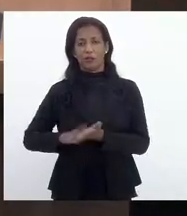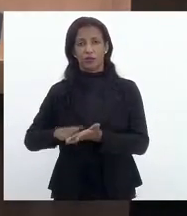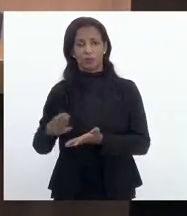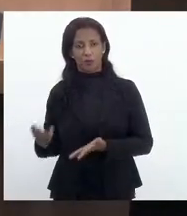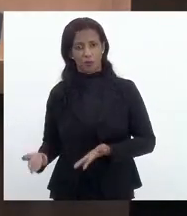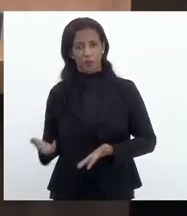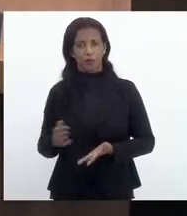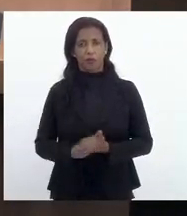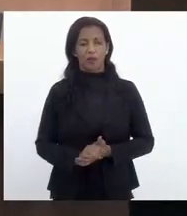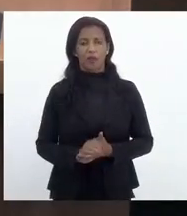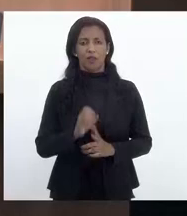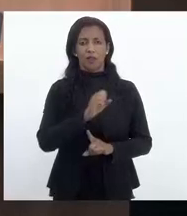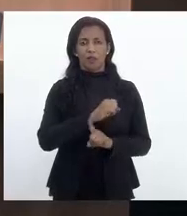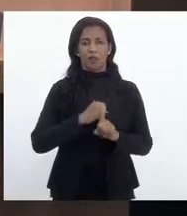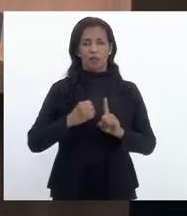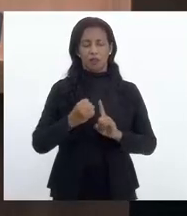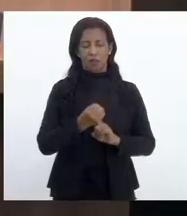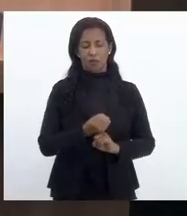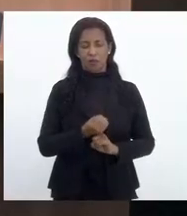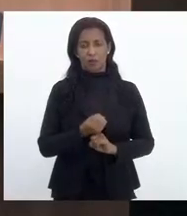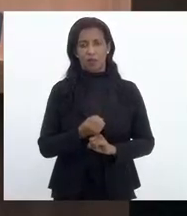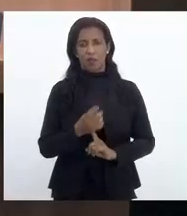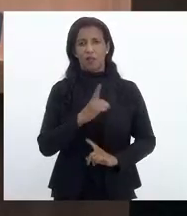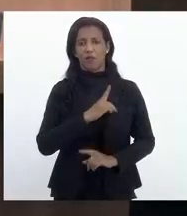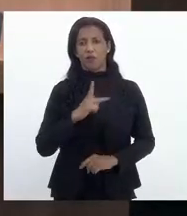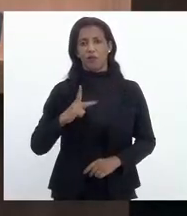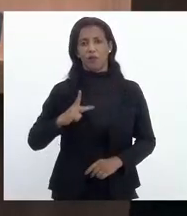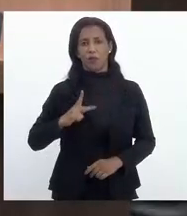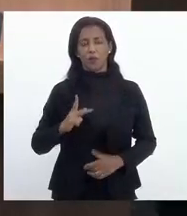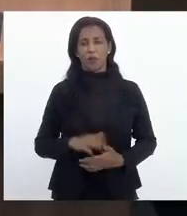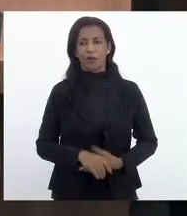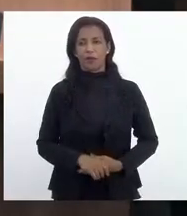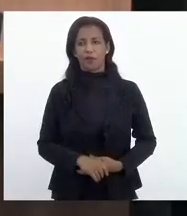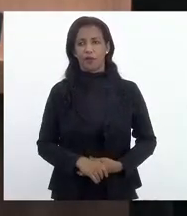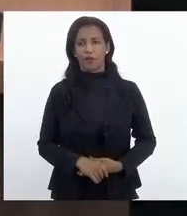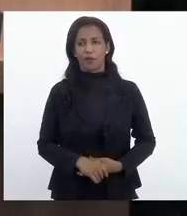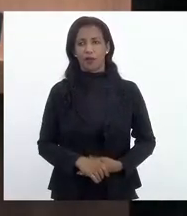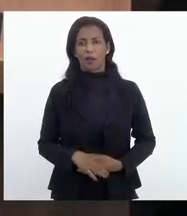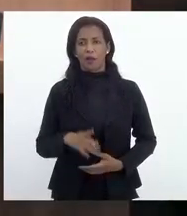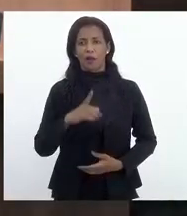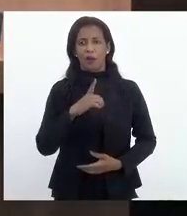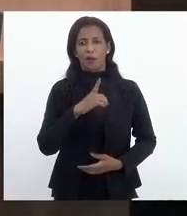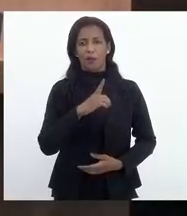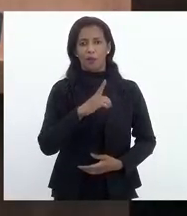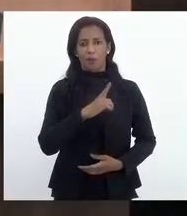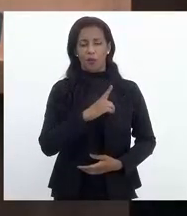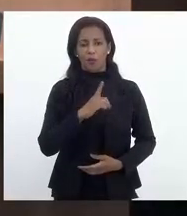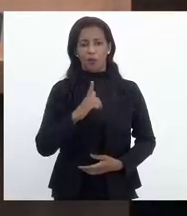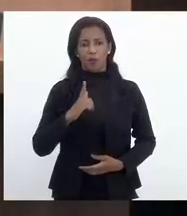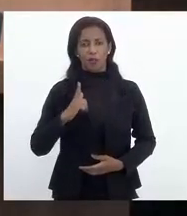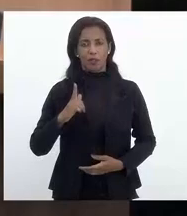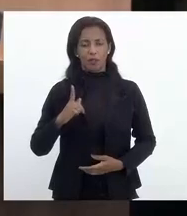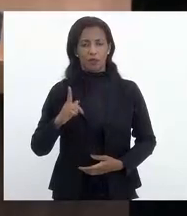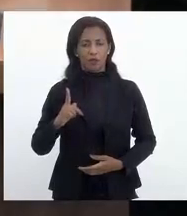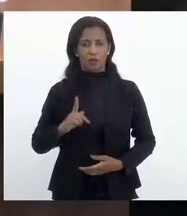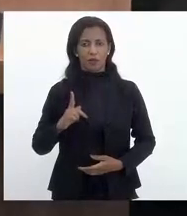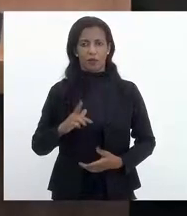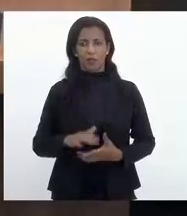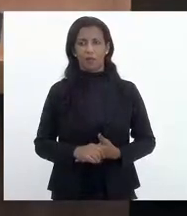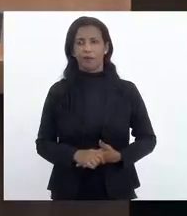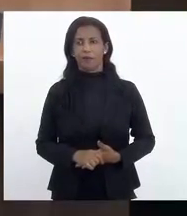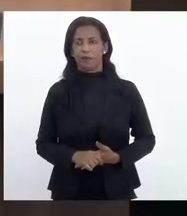membros das sociedades Defensoria Pública procuradoria Ministério Público bem